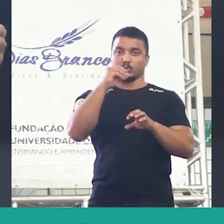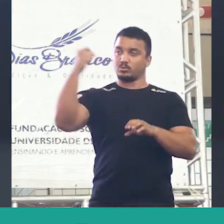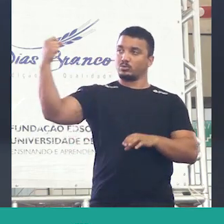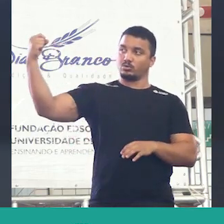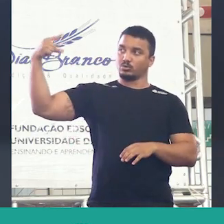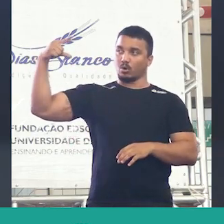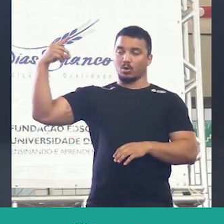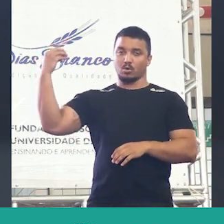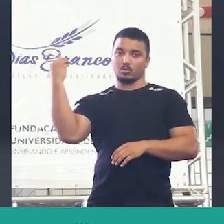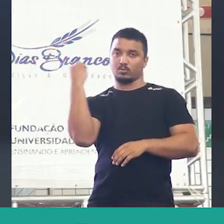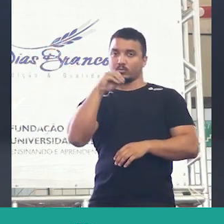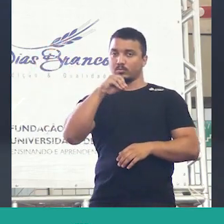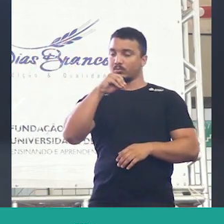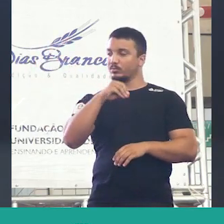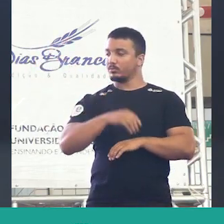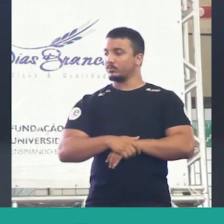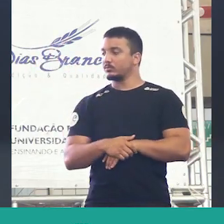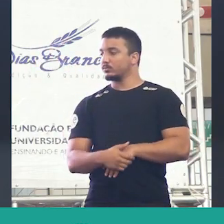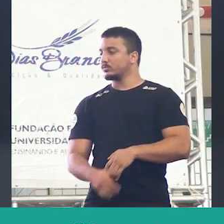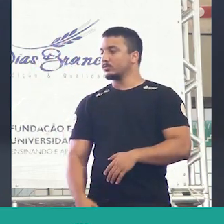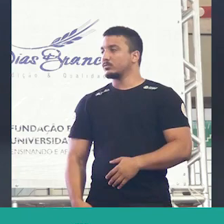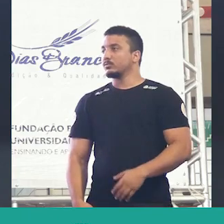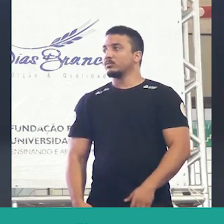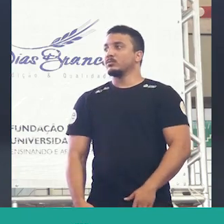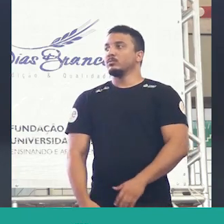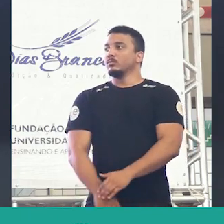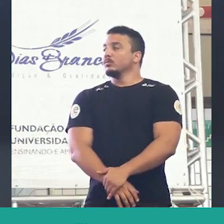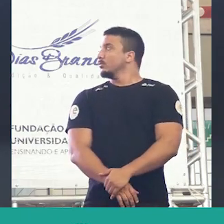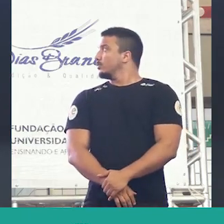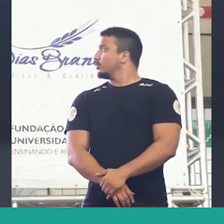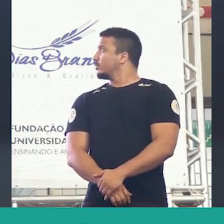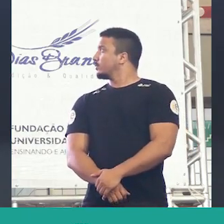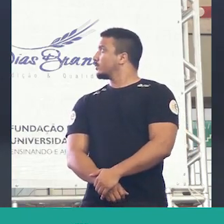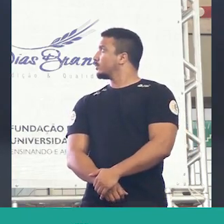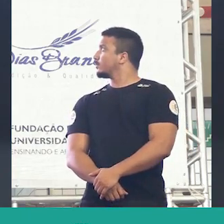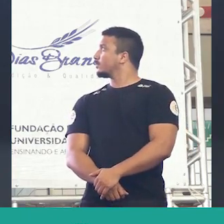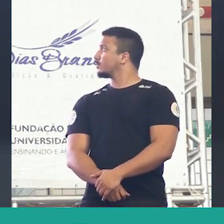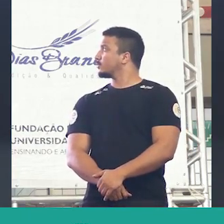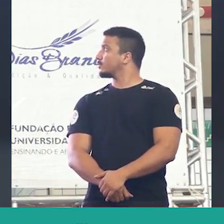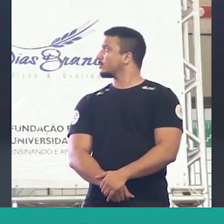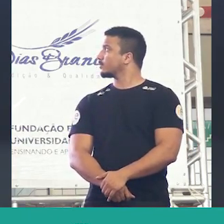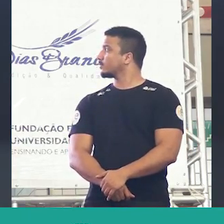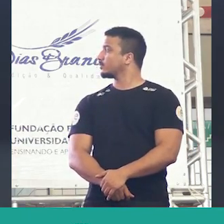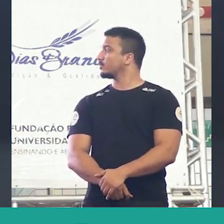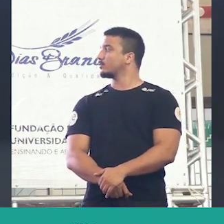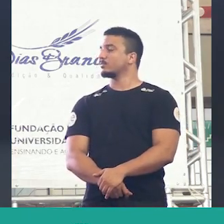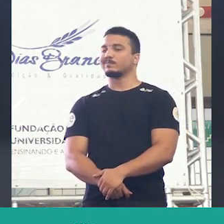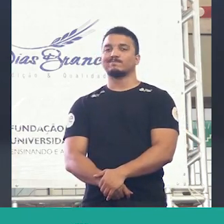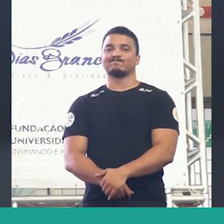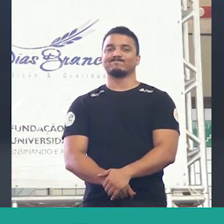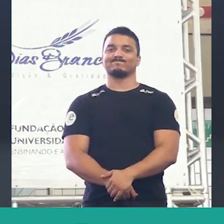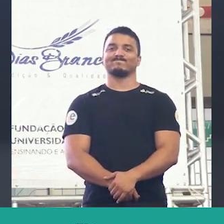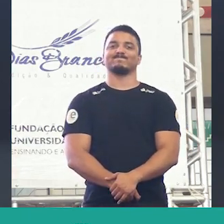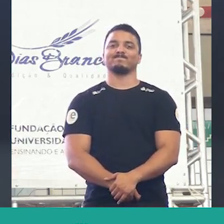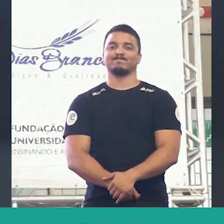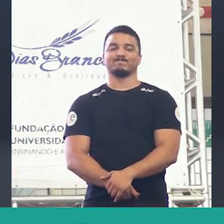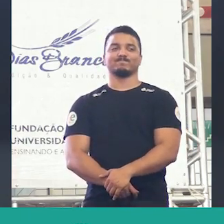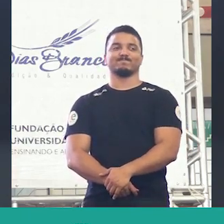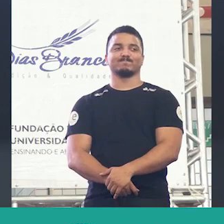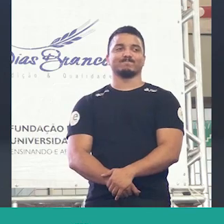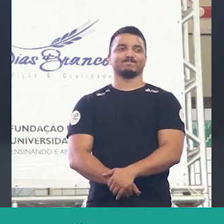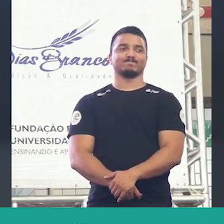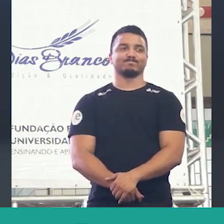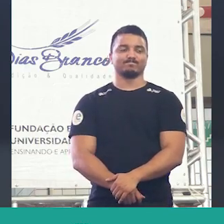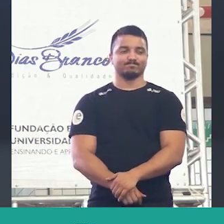colocassem o sol. Isso cai demais, pessoal, e vamos fazer muitas questões disso aí. Deixa eu ver se o prostezinho está melhor. Tá melhor esse prostezinho. Só